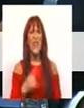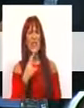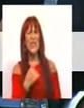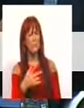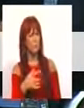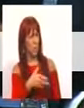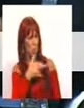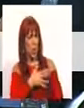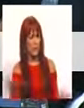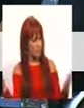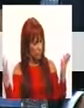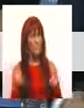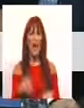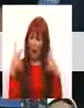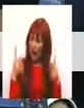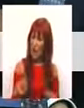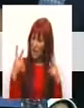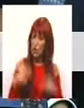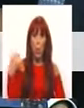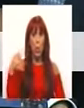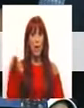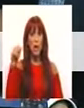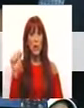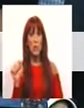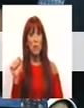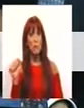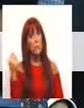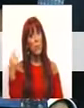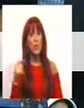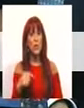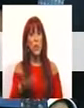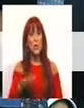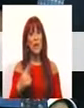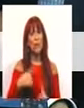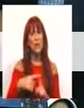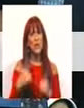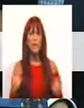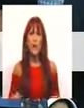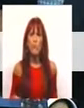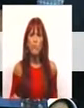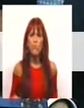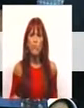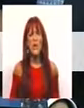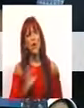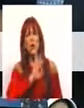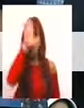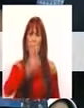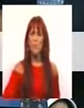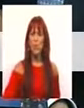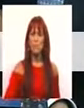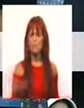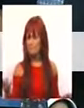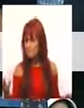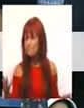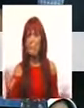inqualificável de criticar a única região que tem um saldo positivo. Sr. Ministro, de